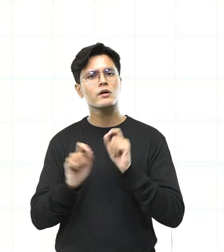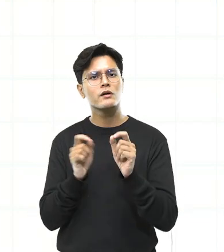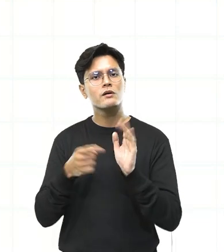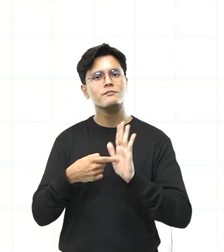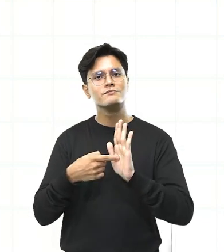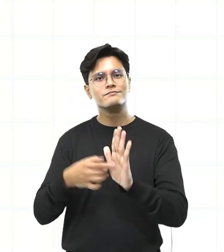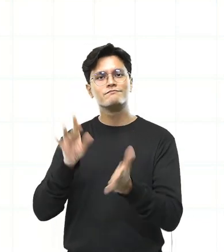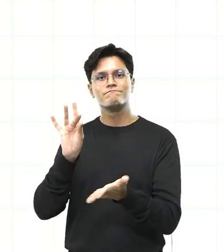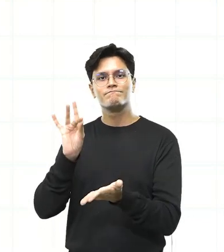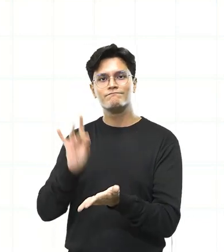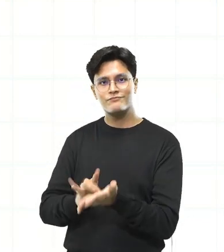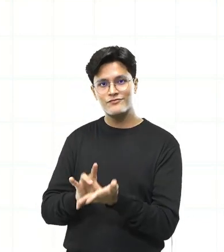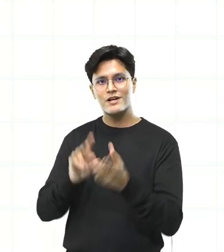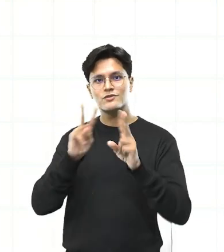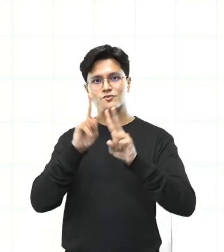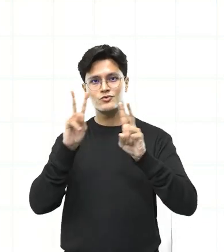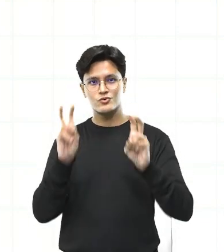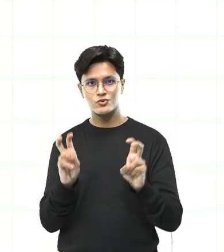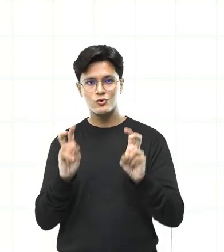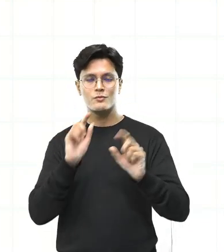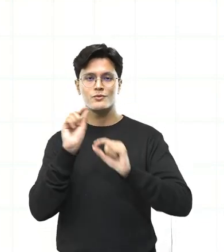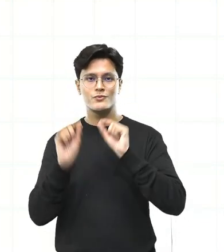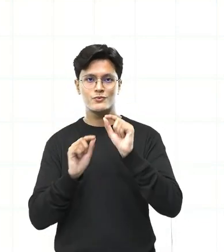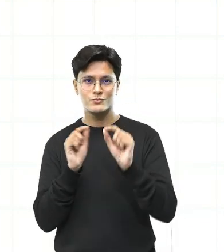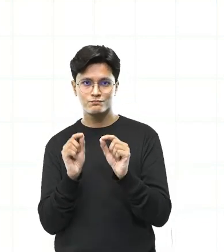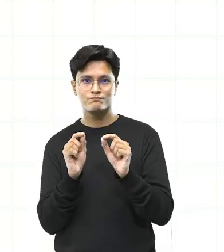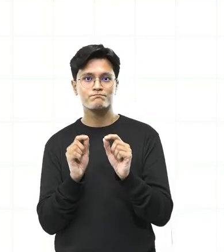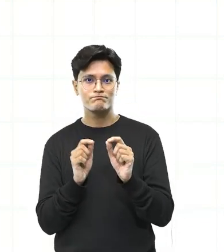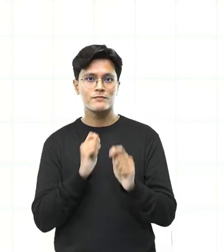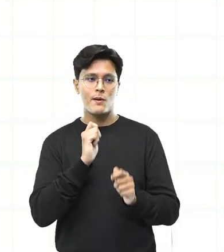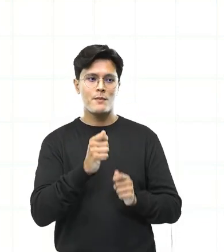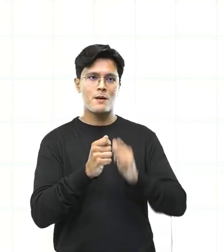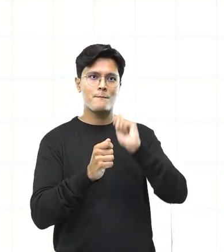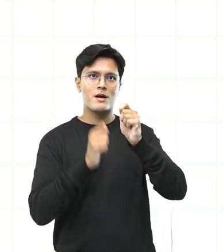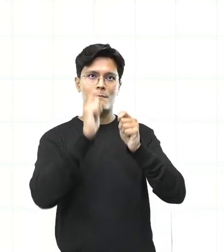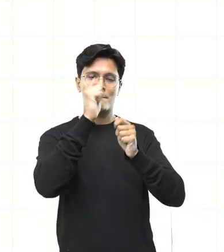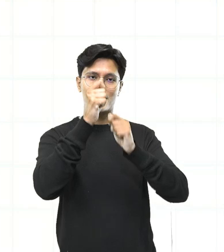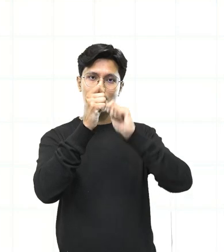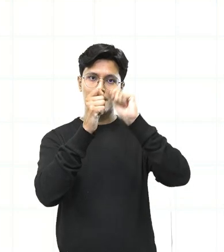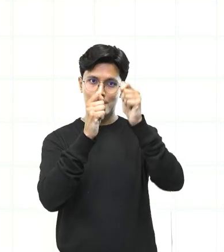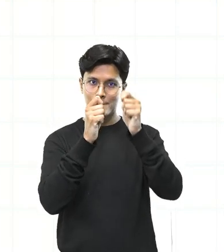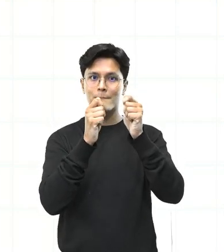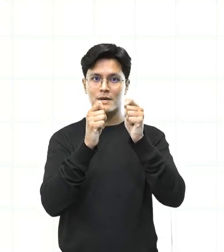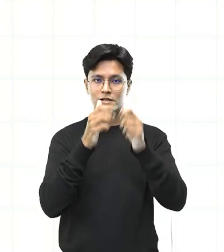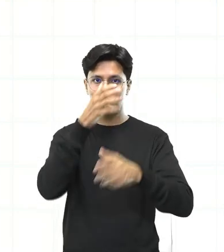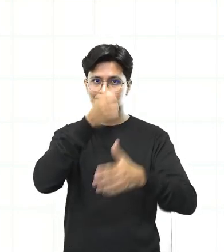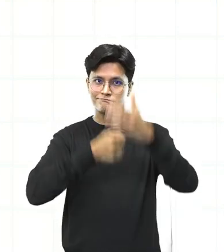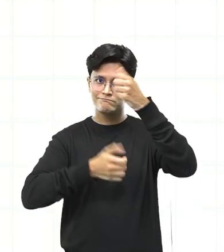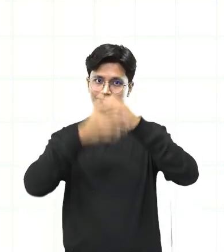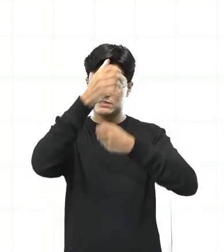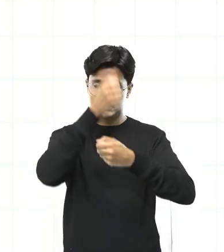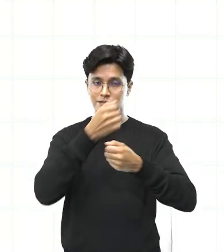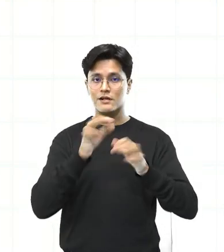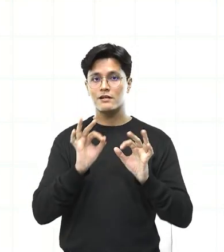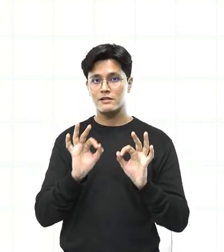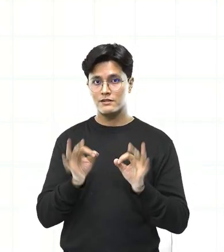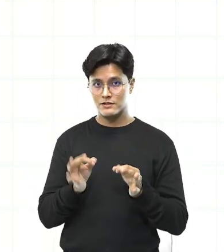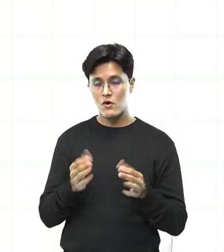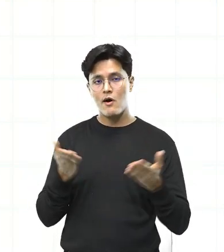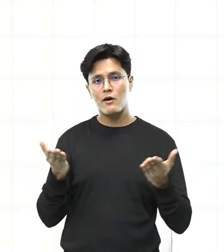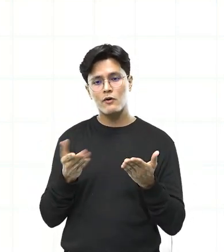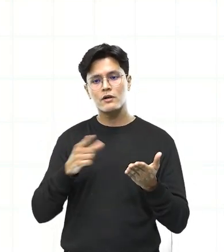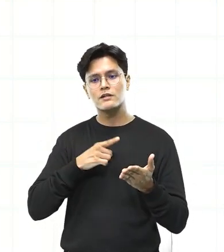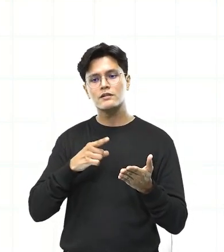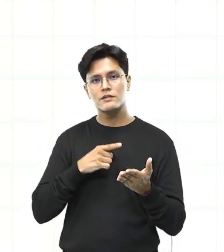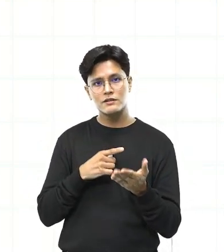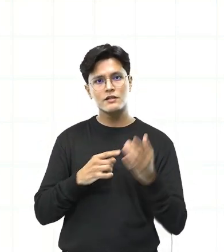Fatos sobre essa escalada que eles tiveram. Só que agora nós temos um elemento aqui que